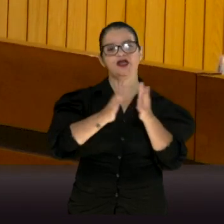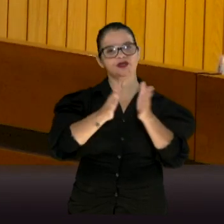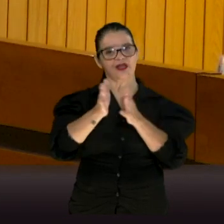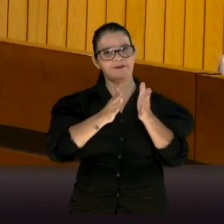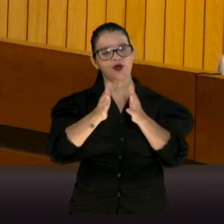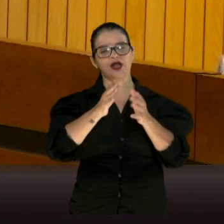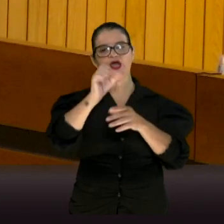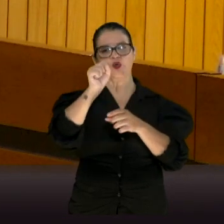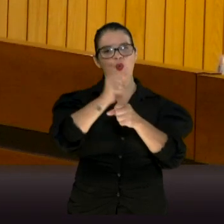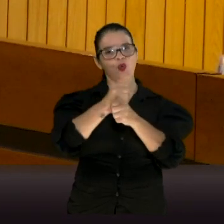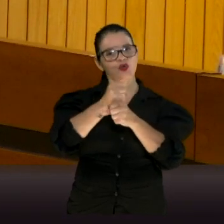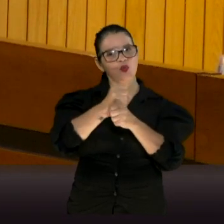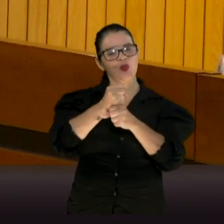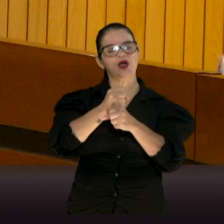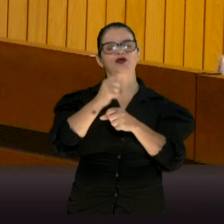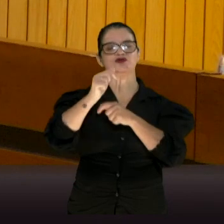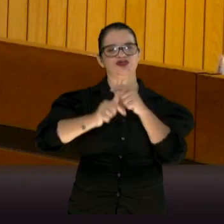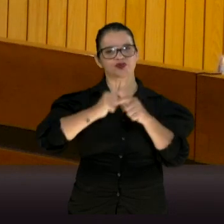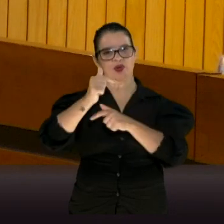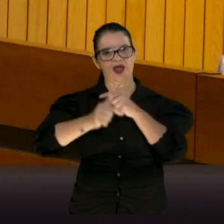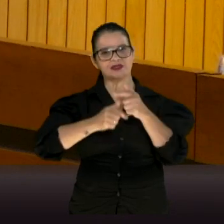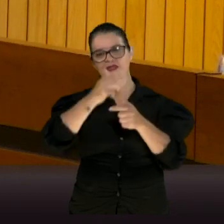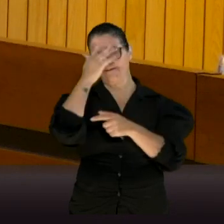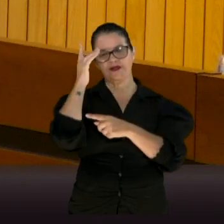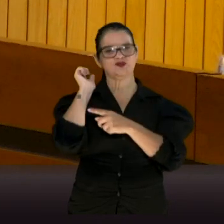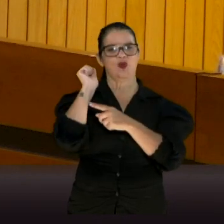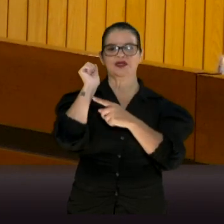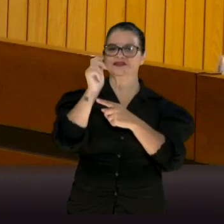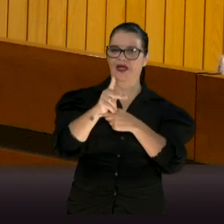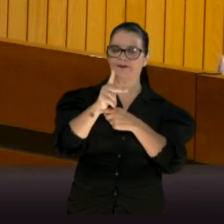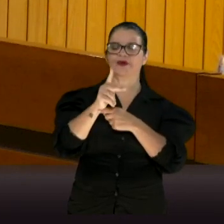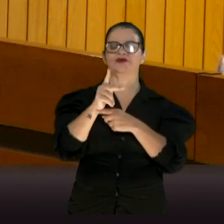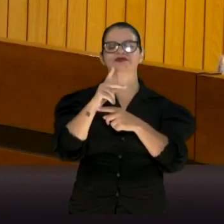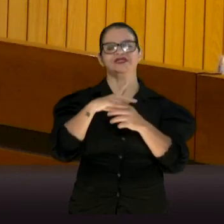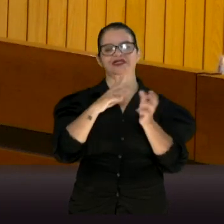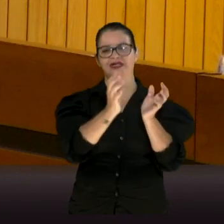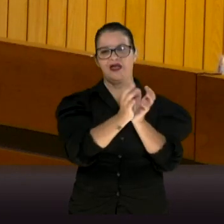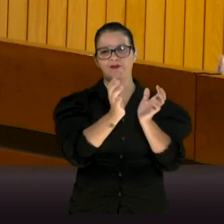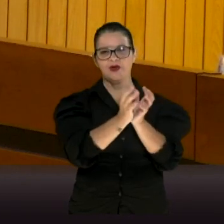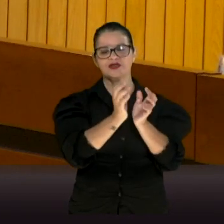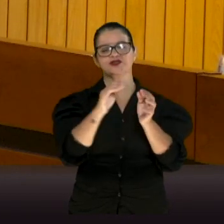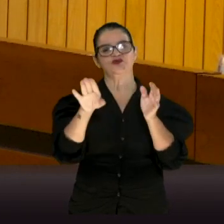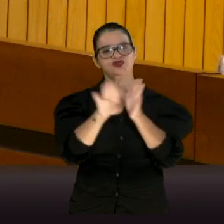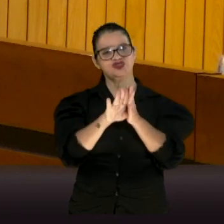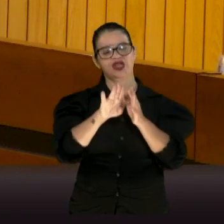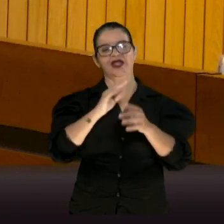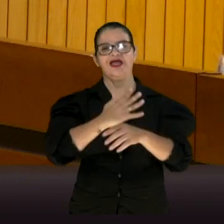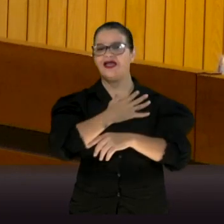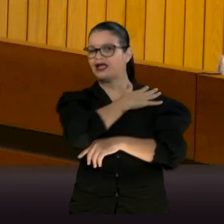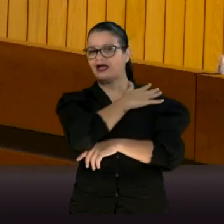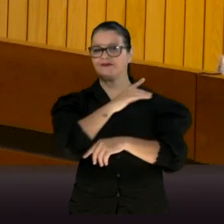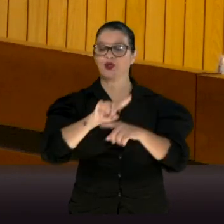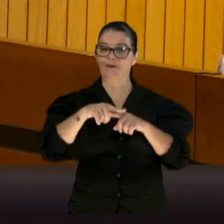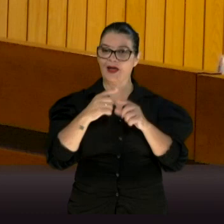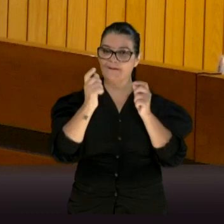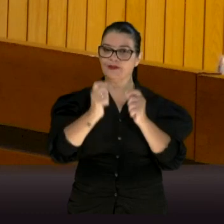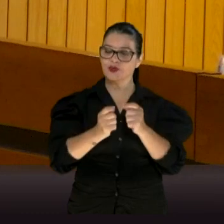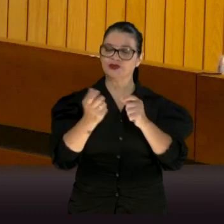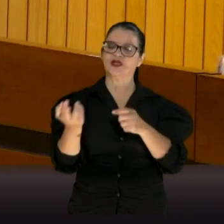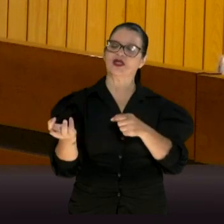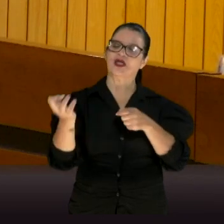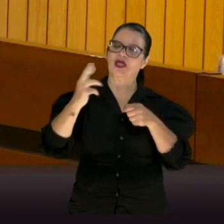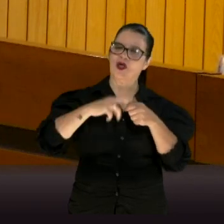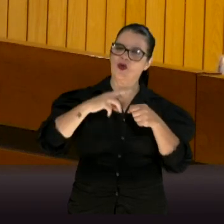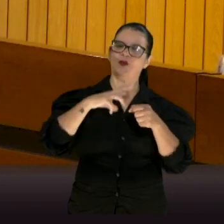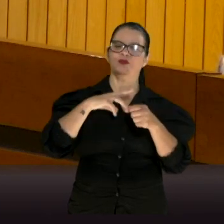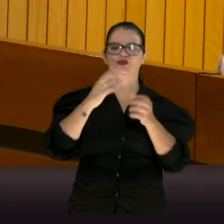máximo, ou seja, a pessoa não se aposenta na corporação, chega no máximo ali a capitão, mas eu vou poder recompor o quadro da banda de